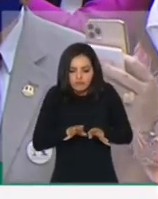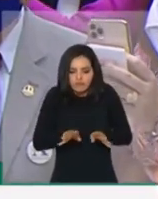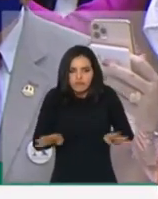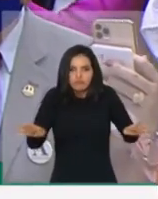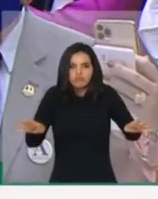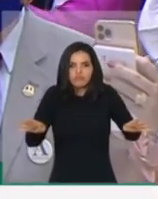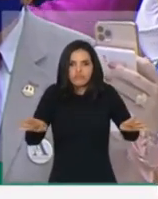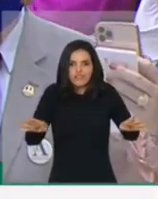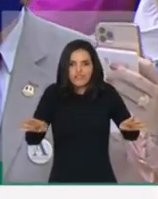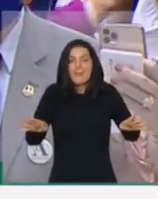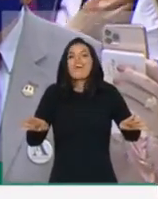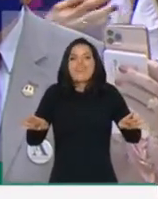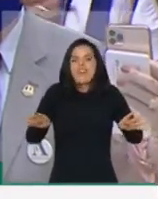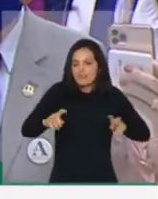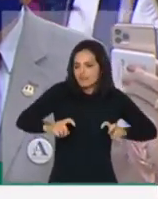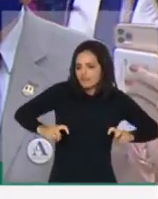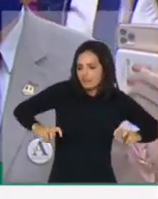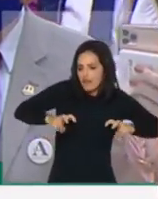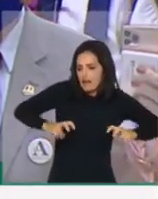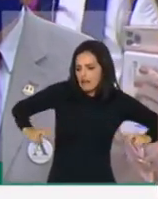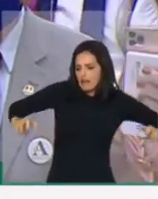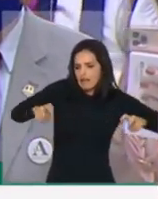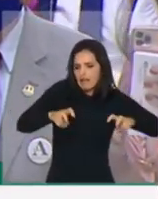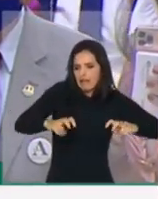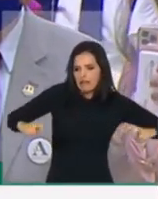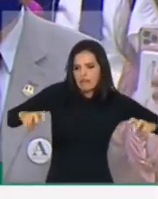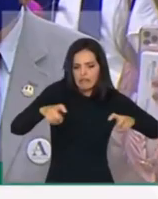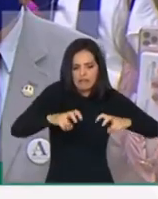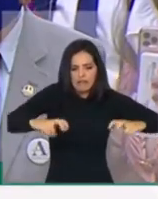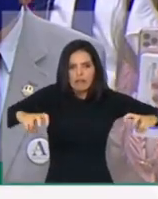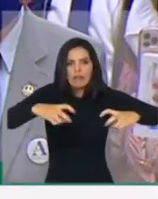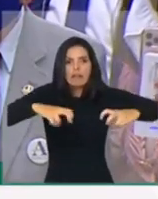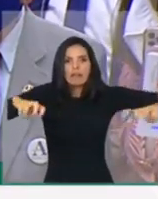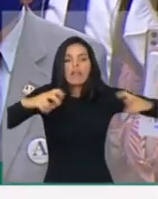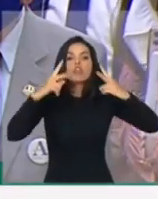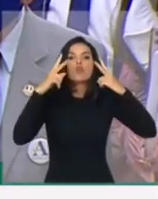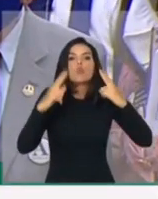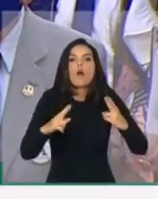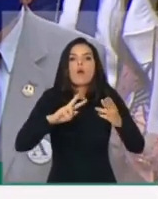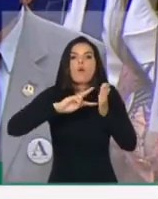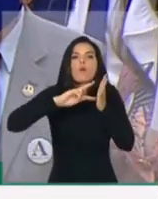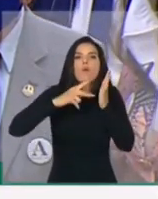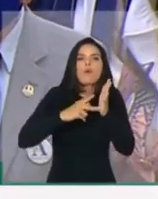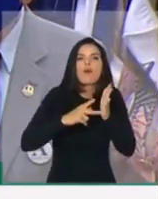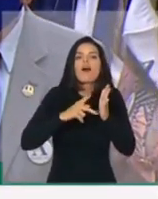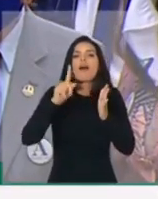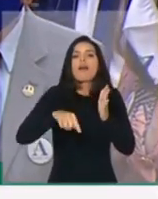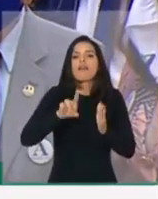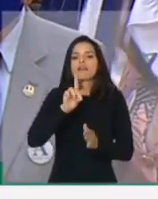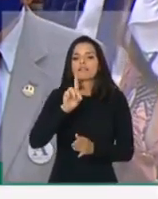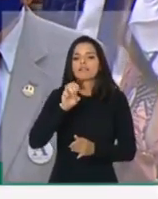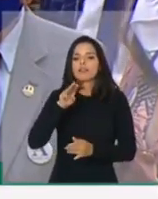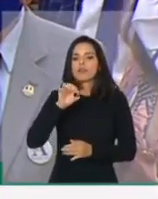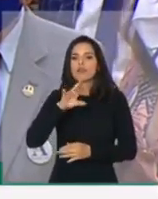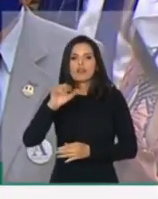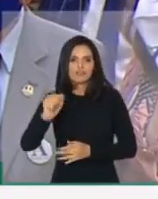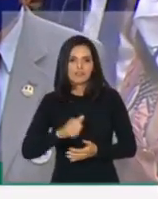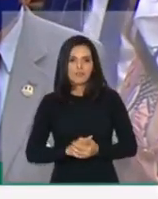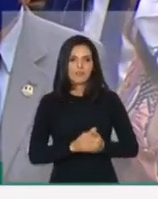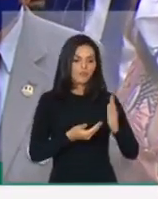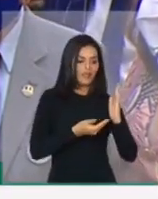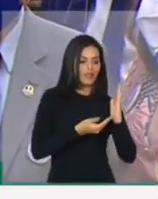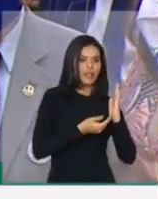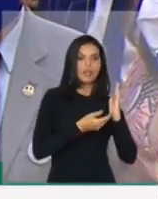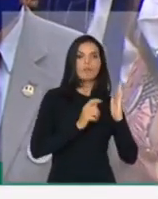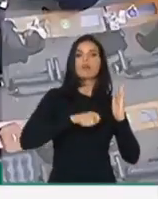extensões até seus extremos, constituem a espinha dorsal da democracia, A Câmara é e sempre